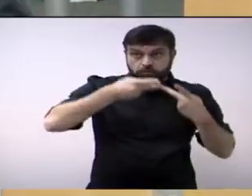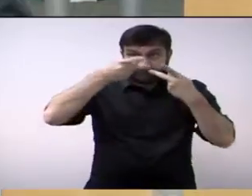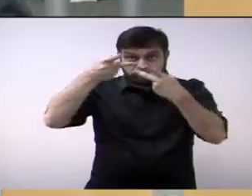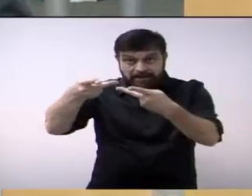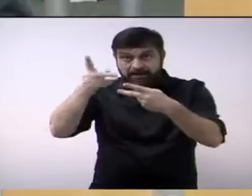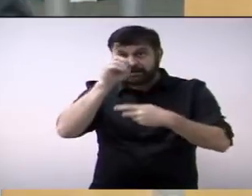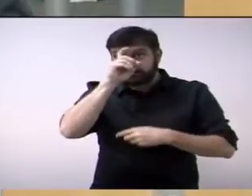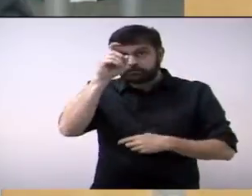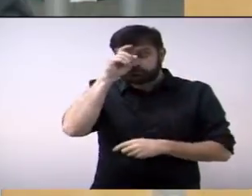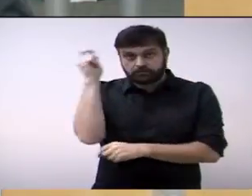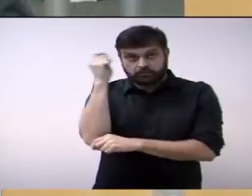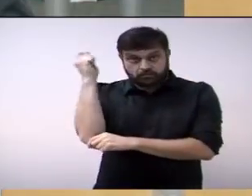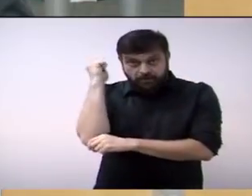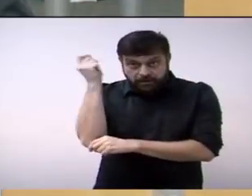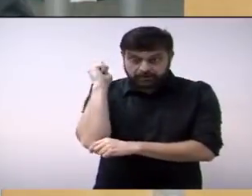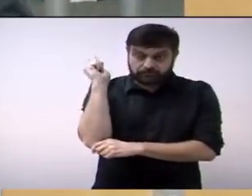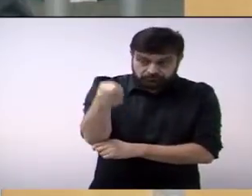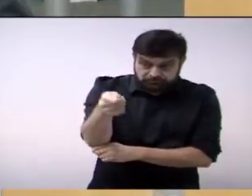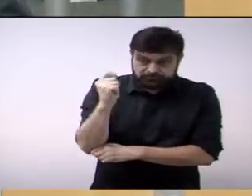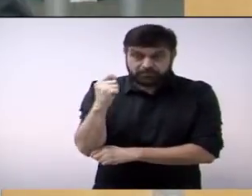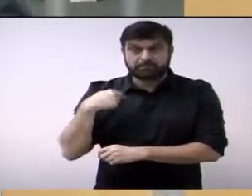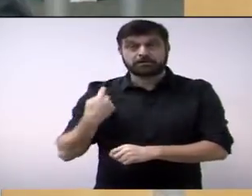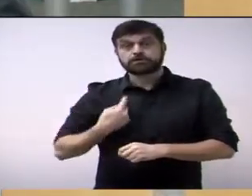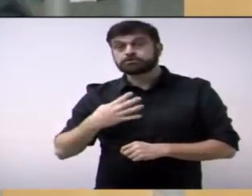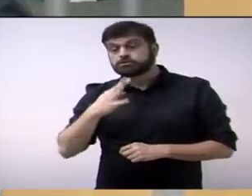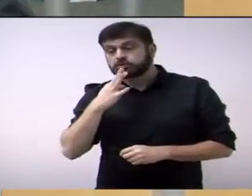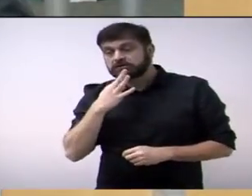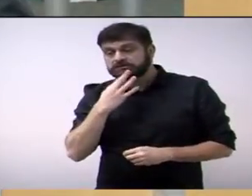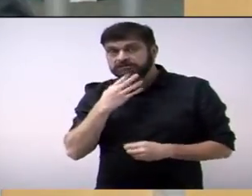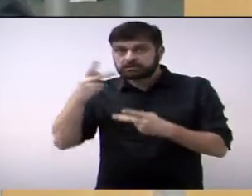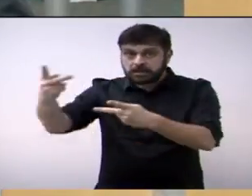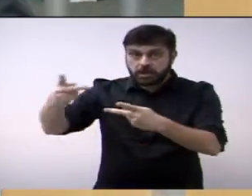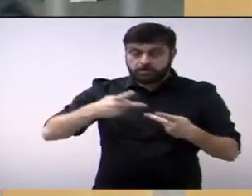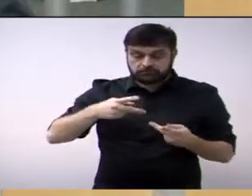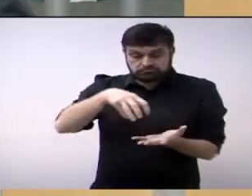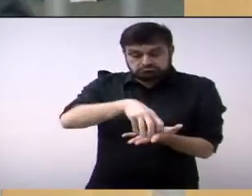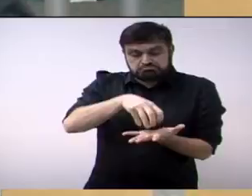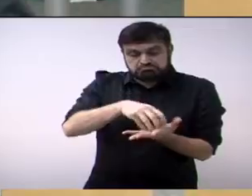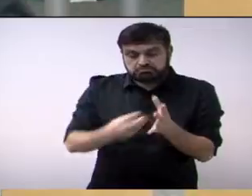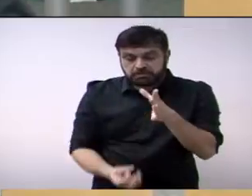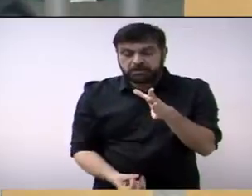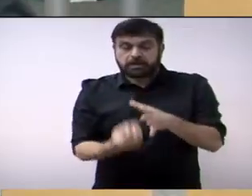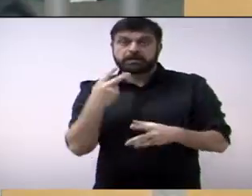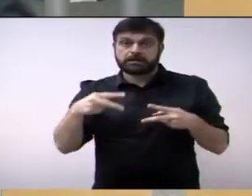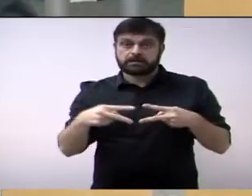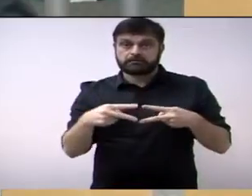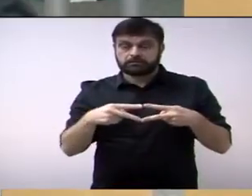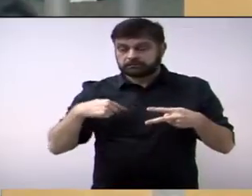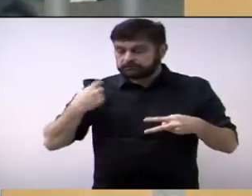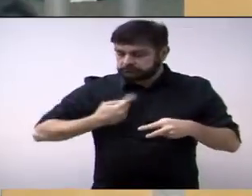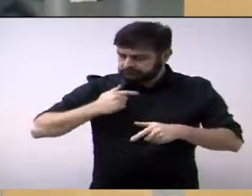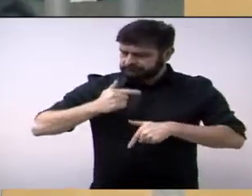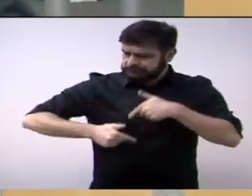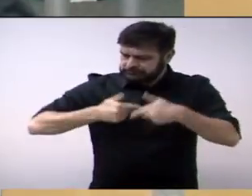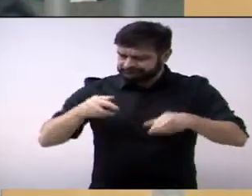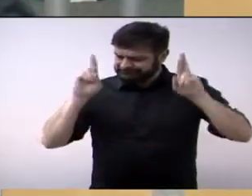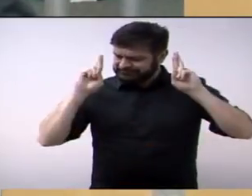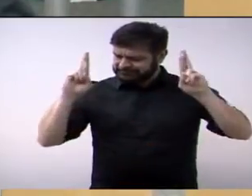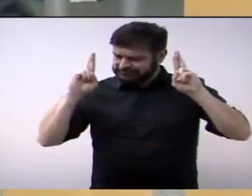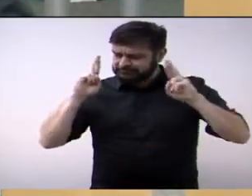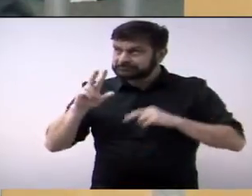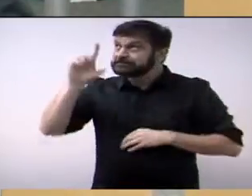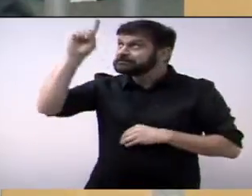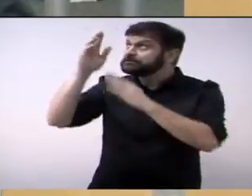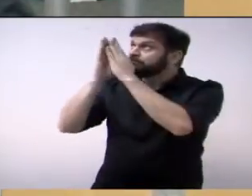aprofundar essa vinda dessa unidade do Hospital do Câncer para Paulínia, e vamos trabalhar e torcer, pedir a Deus para que